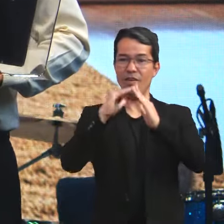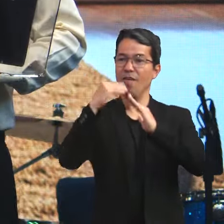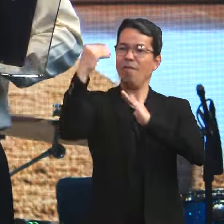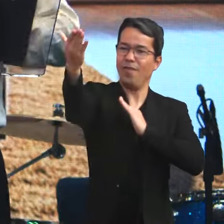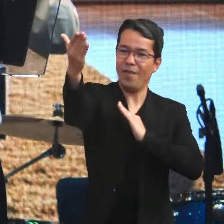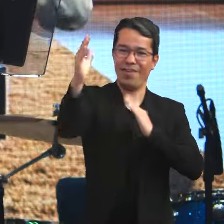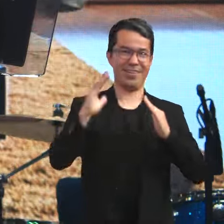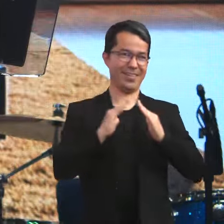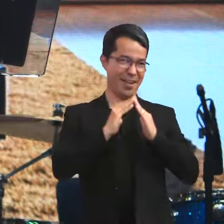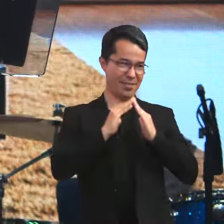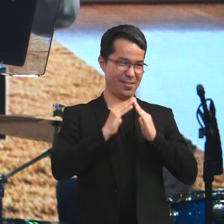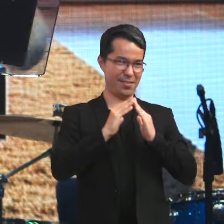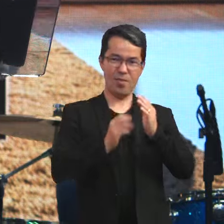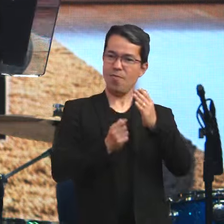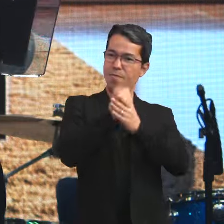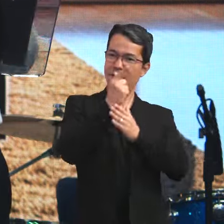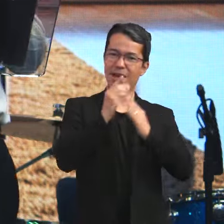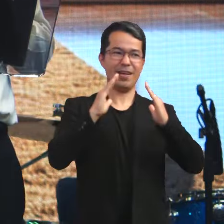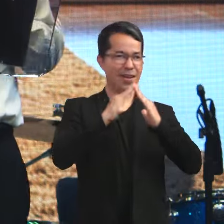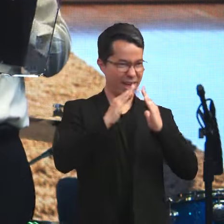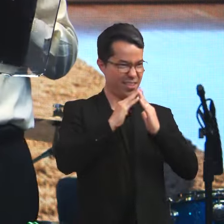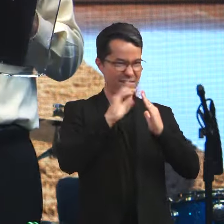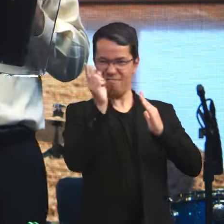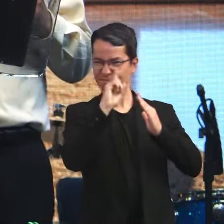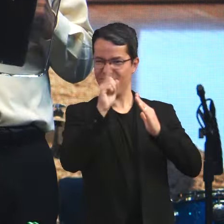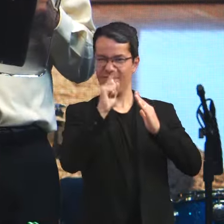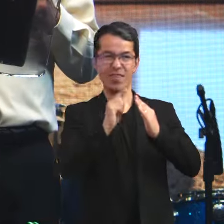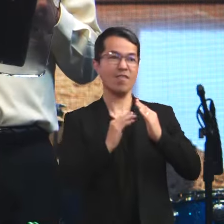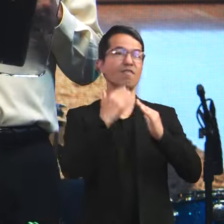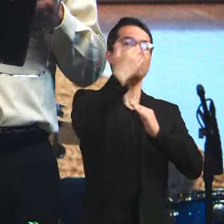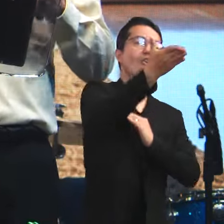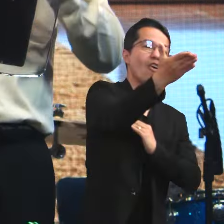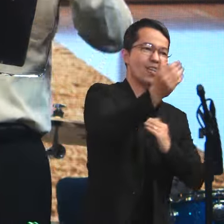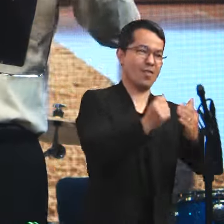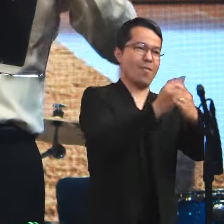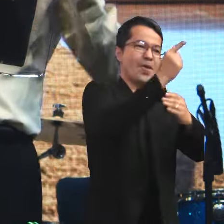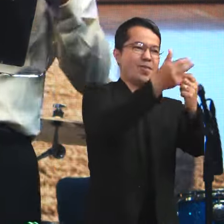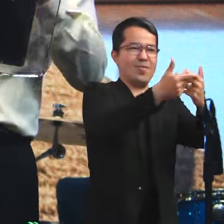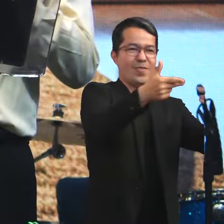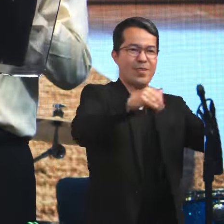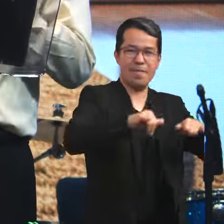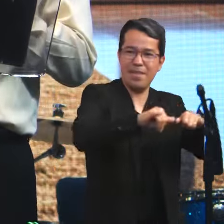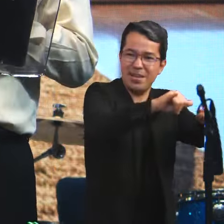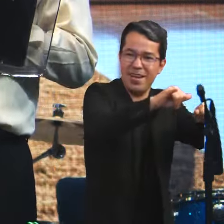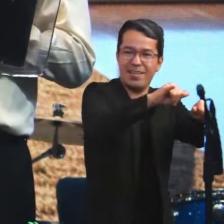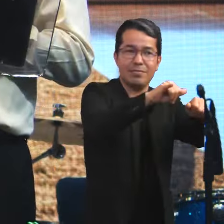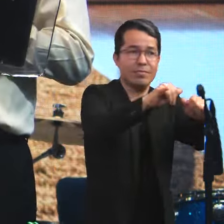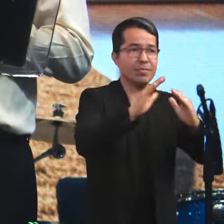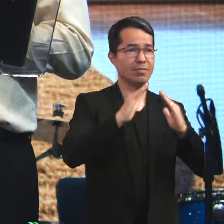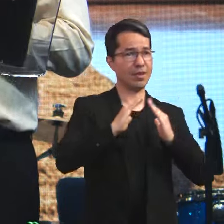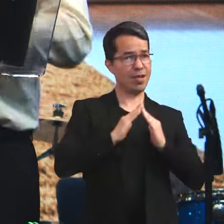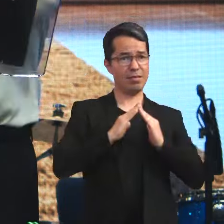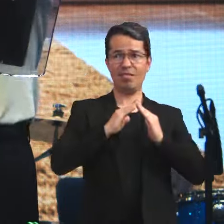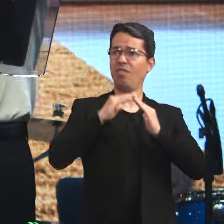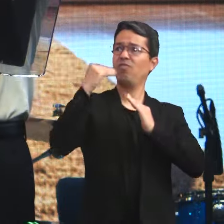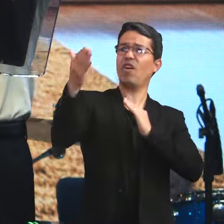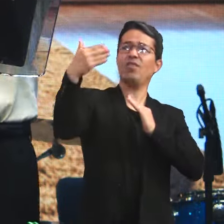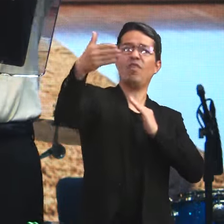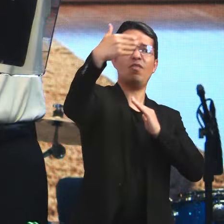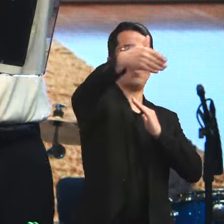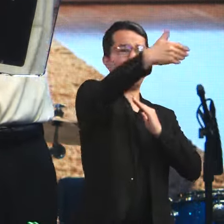saos de casa para comprar salos de casa para comprar saos de casao tenos fera de casa tudo está fora de